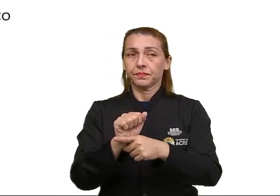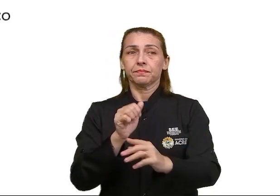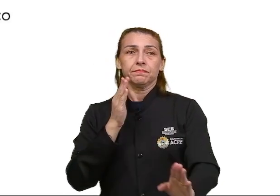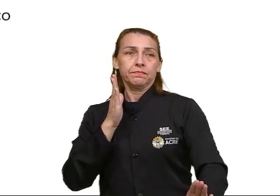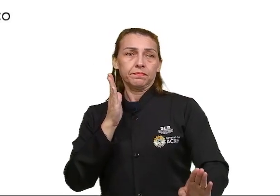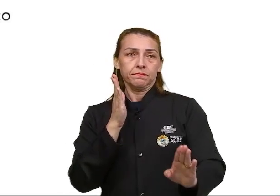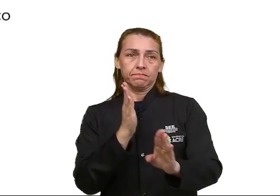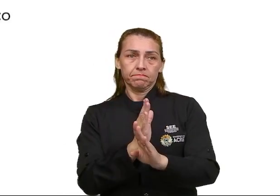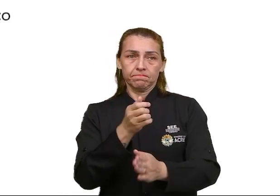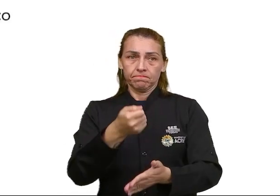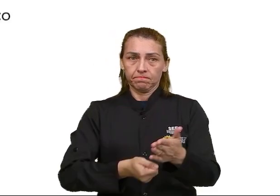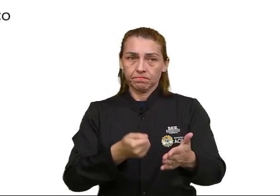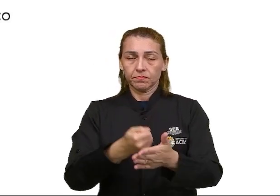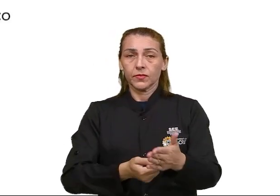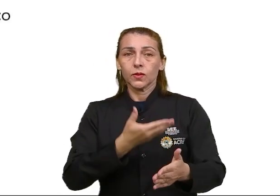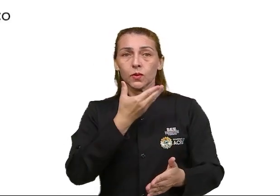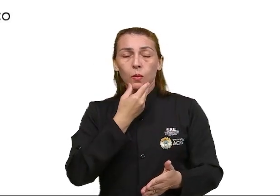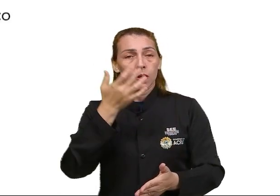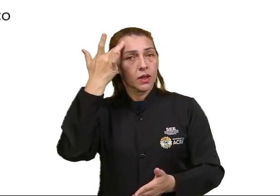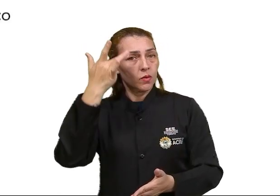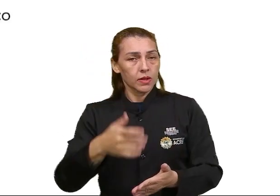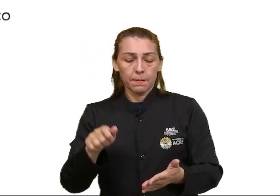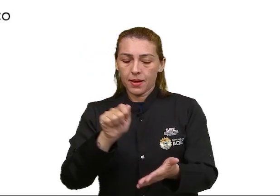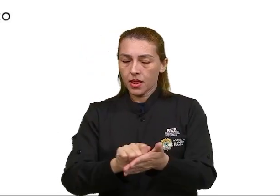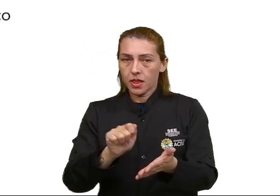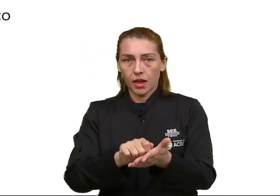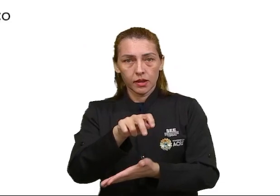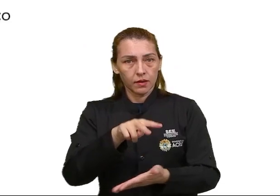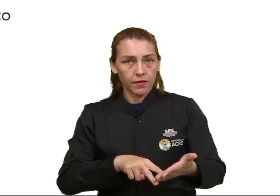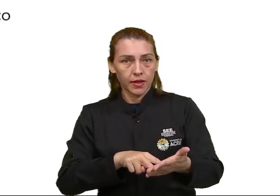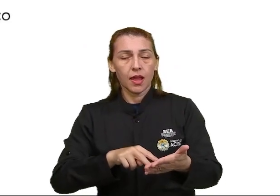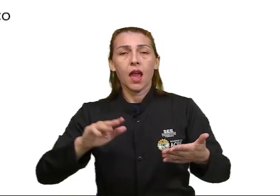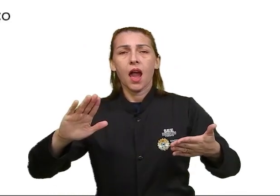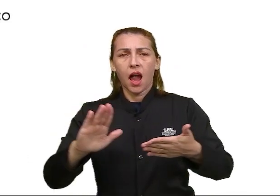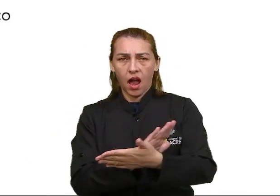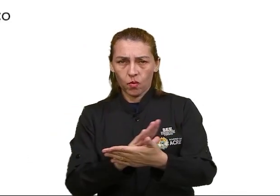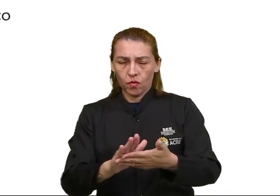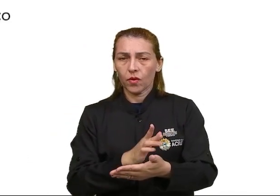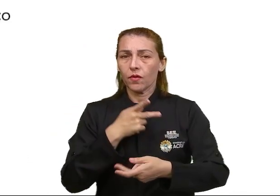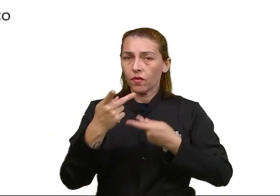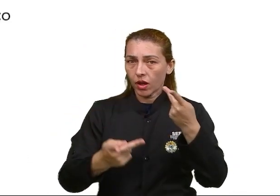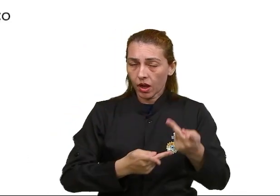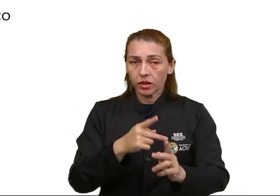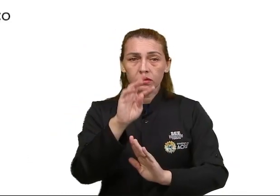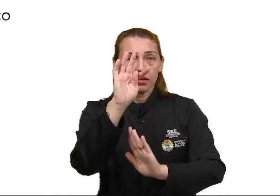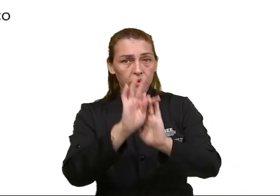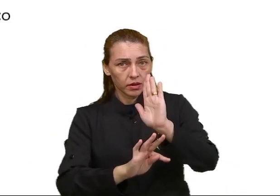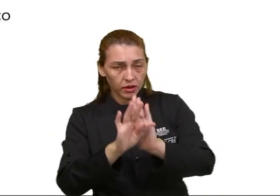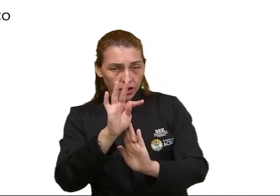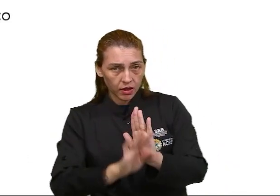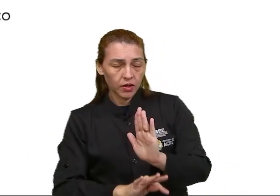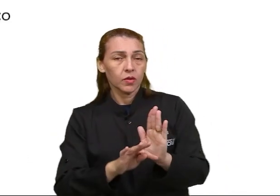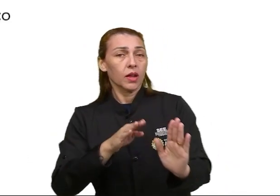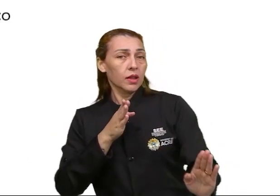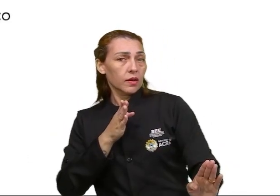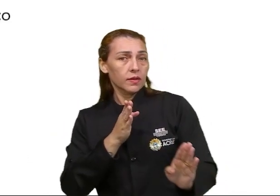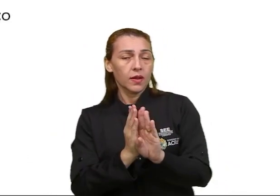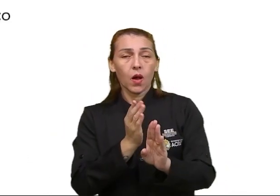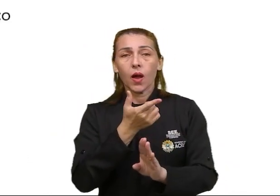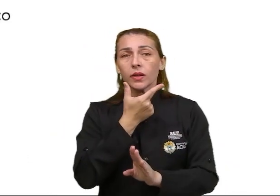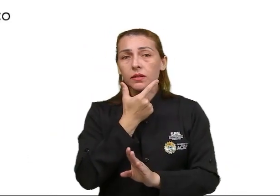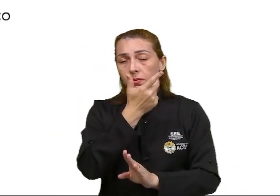A identificação forçada de homens analfabetos. Em algum momento foi falado no texto que eles estavam identificando os